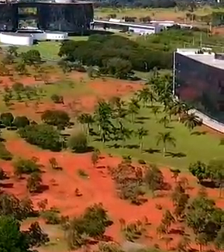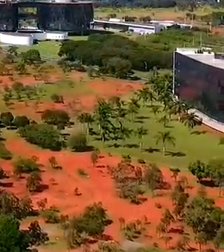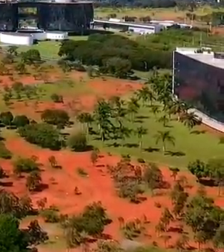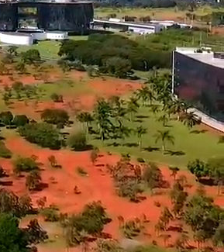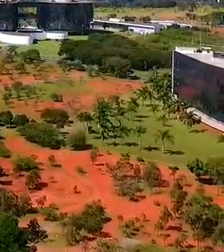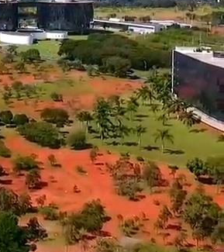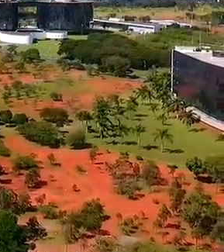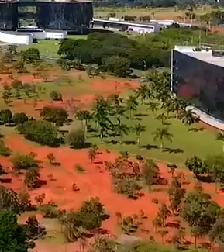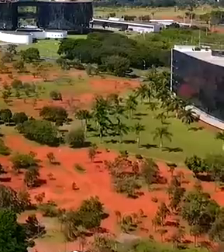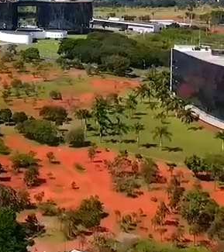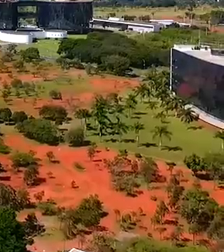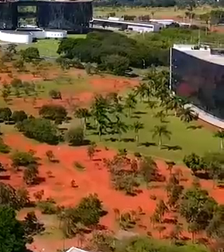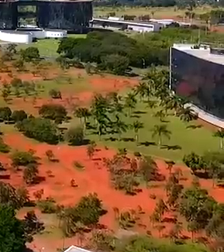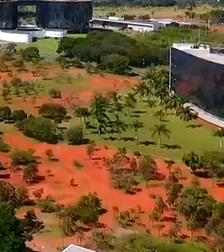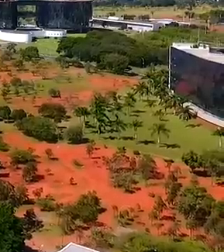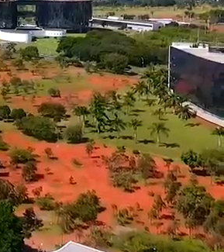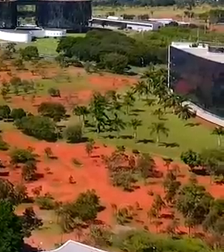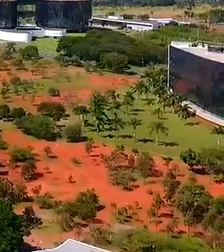Tchau.